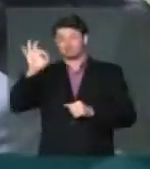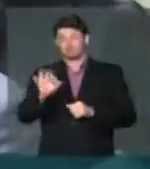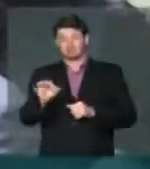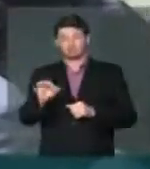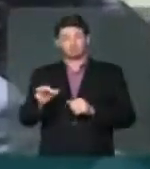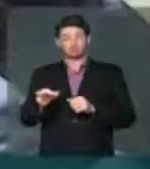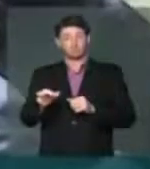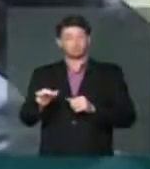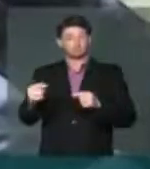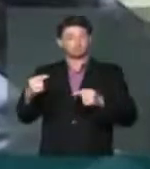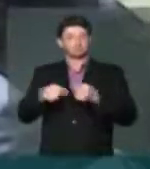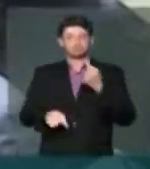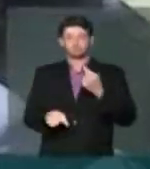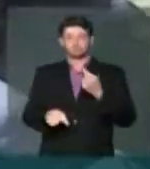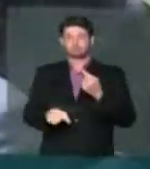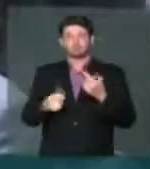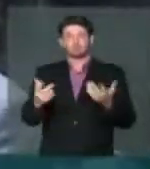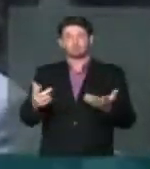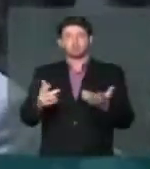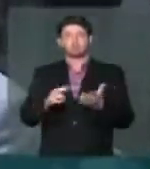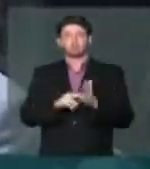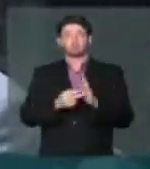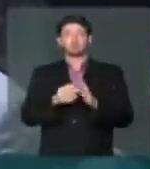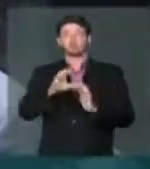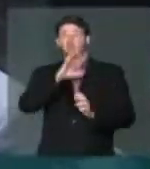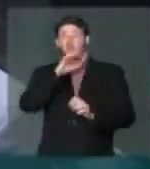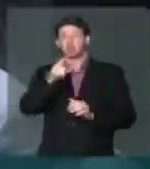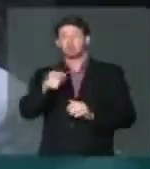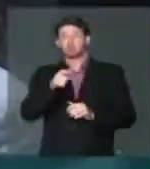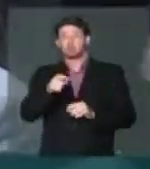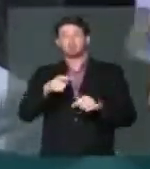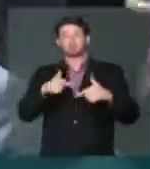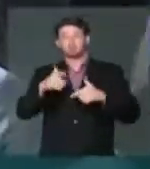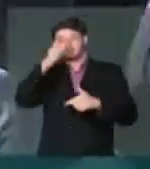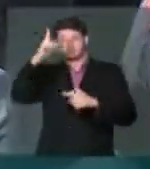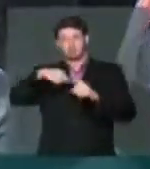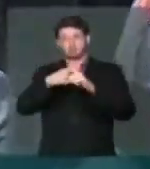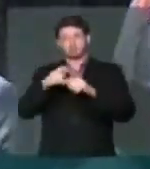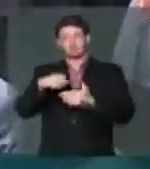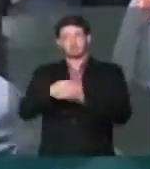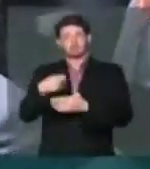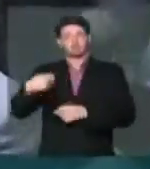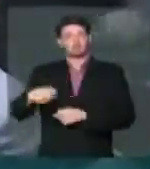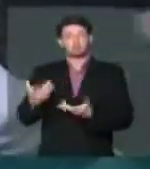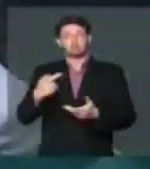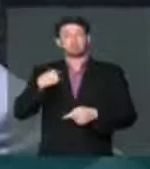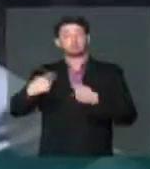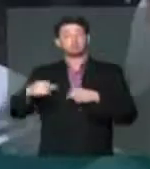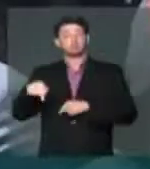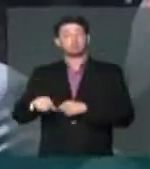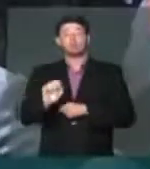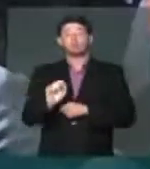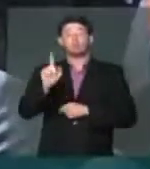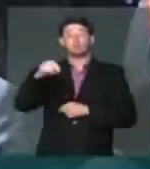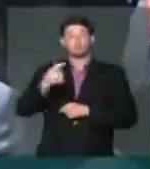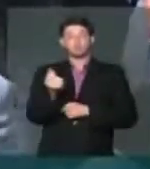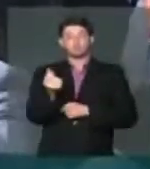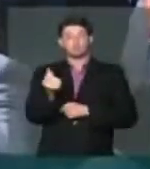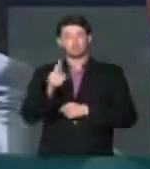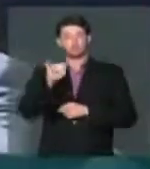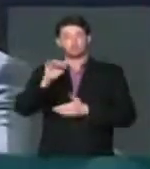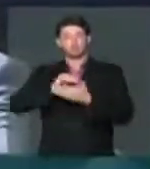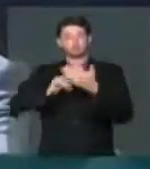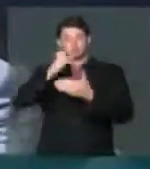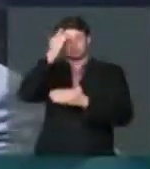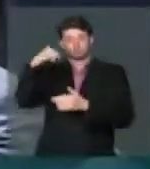da tabela não corrigida, ou seja, mais o imposto que os trabalhadores estão pagando. Nós estamos discutindo aqui dinheiro que vai